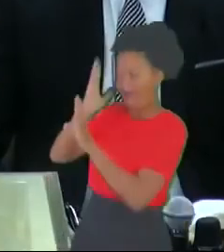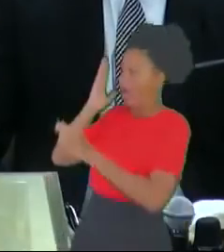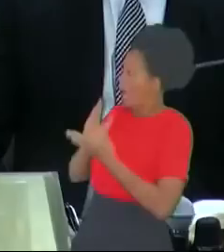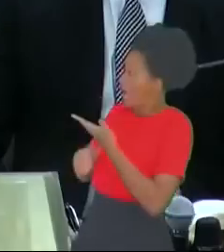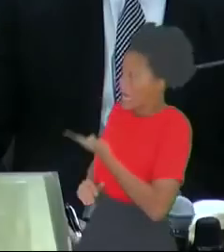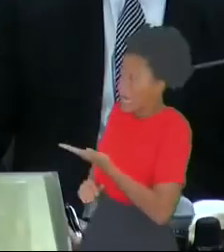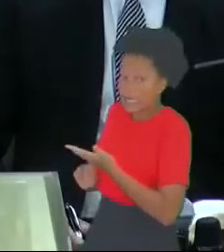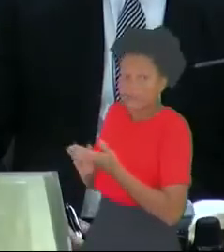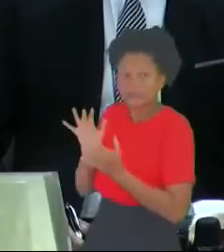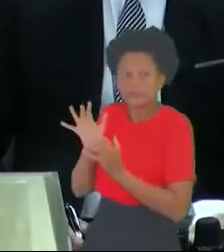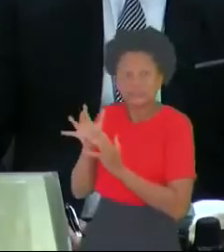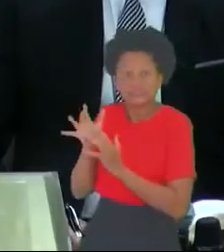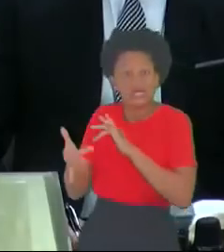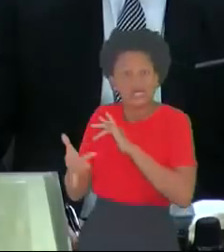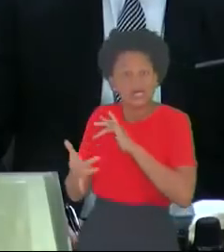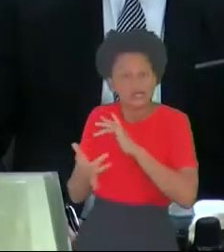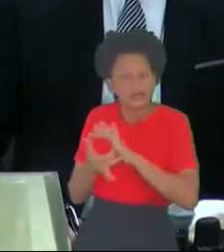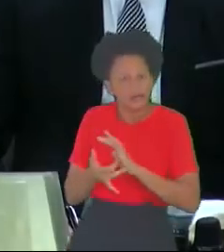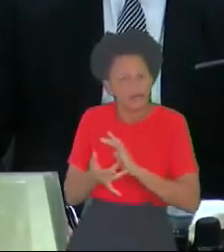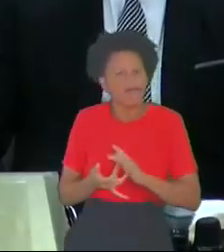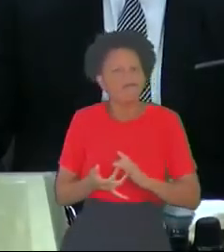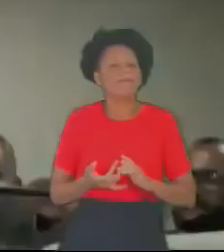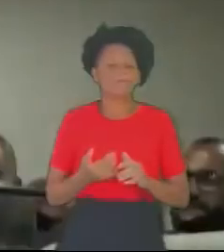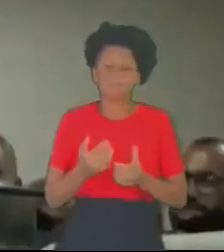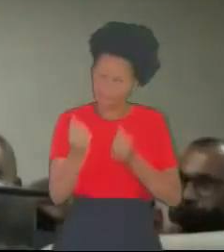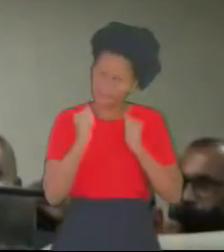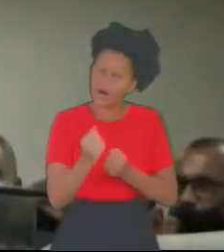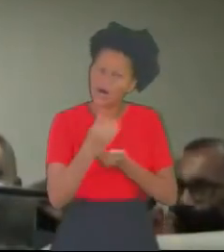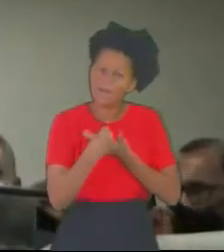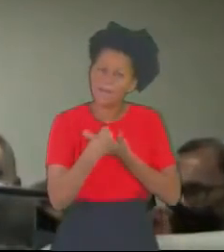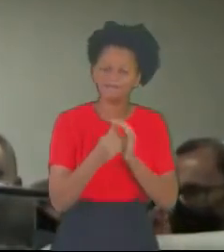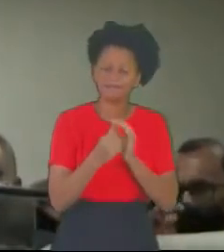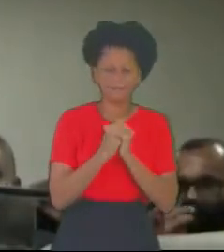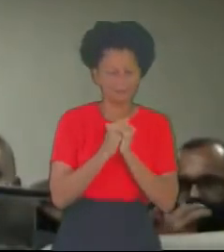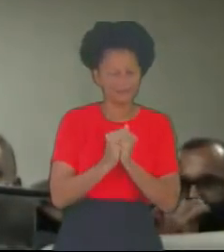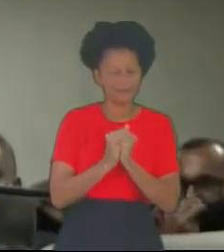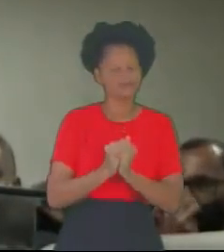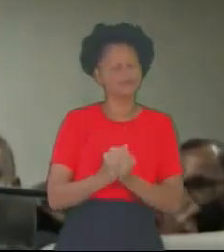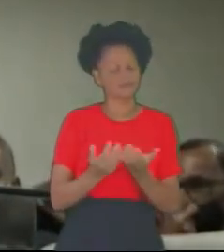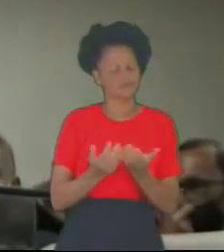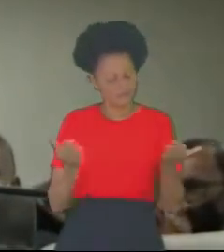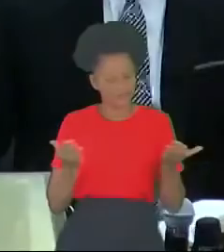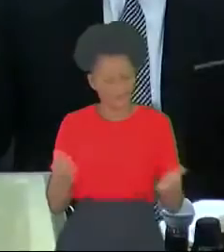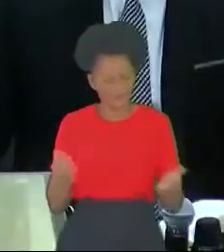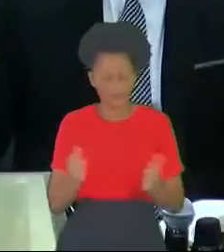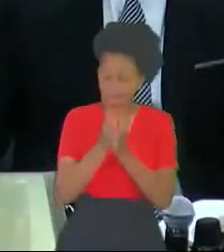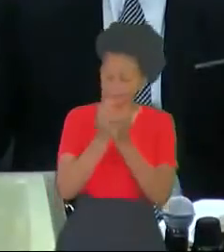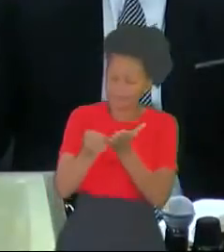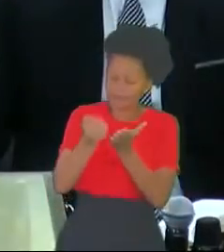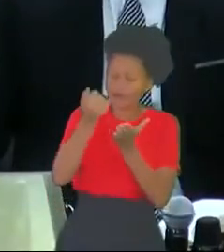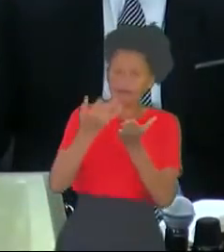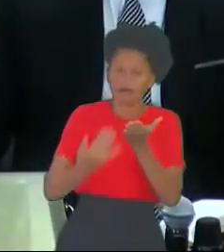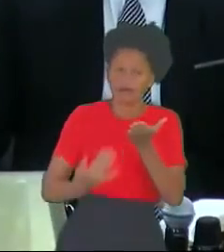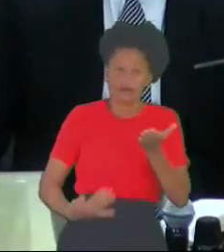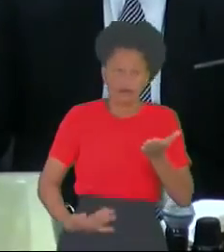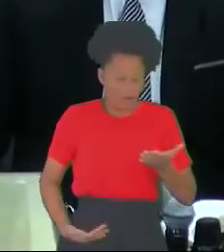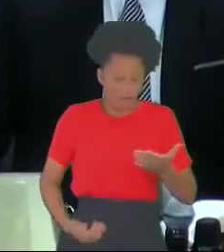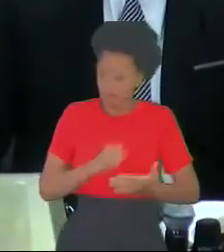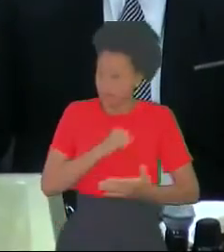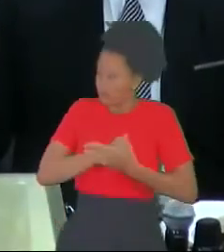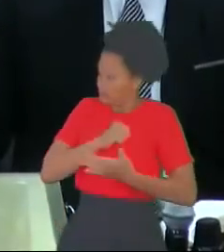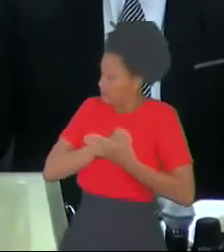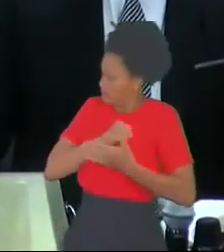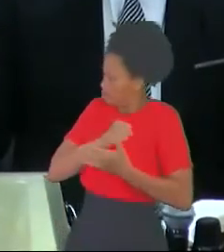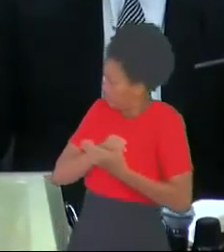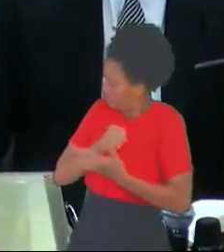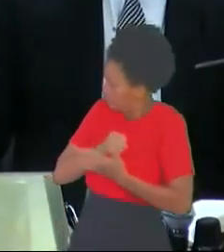reconheceram. Eles o reconheceram. Você pode dizer amém por isso, meus amados irmãos? Reconheceram. E a Bíblia diz que o coração deles ardeu, pegou